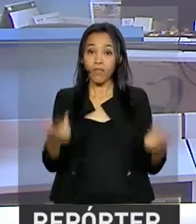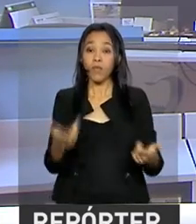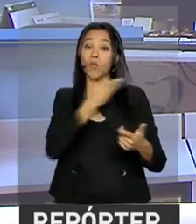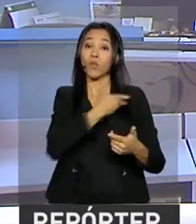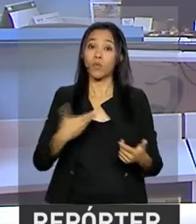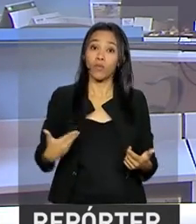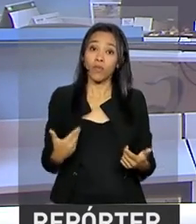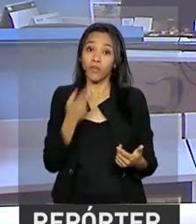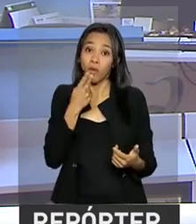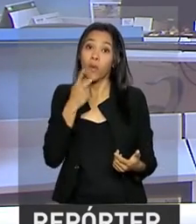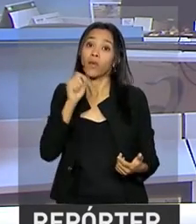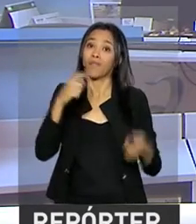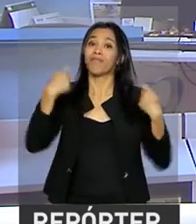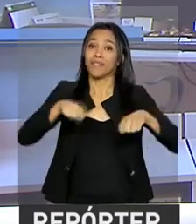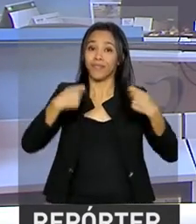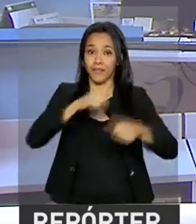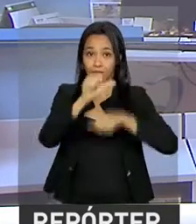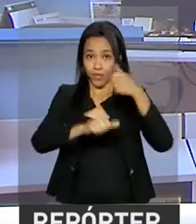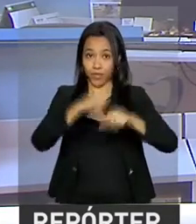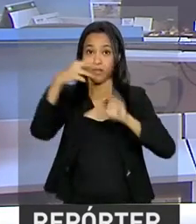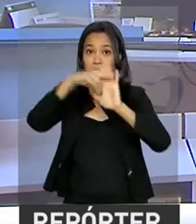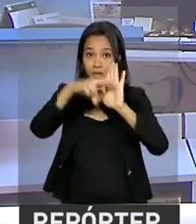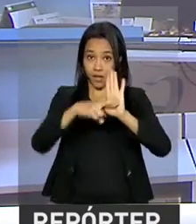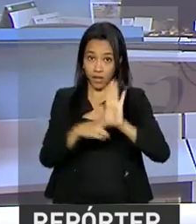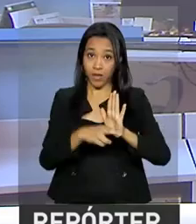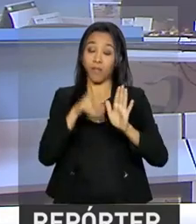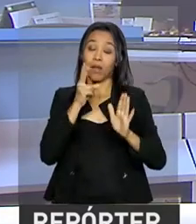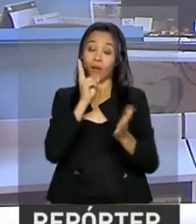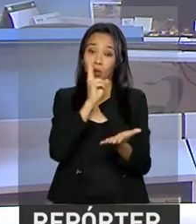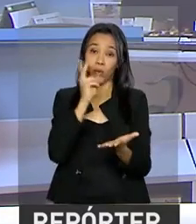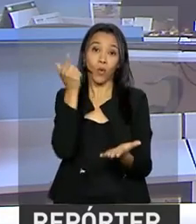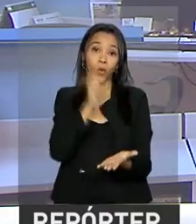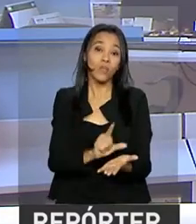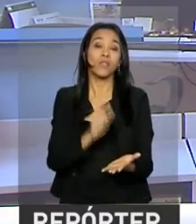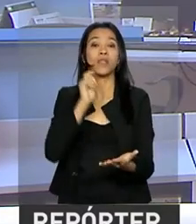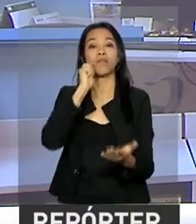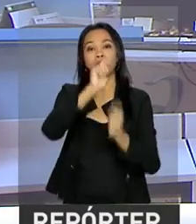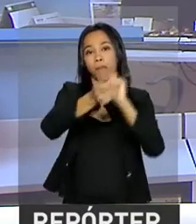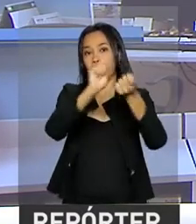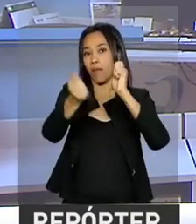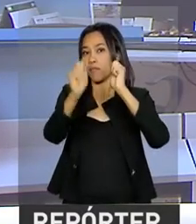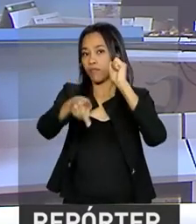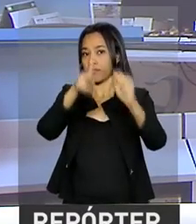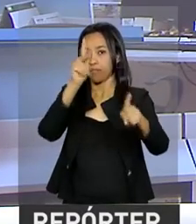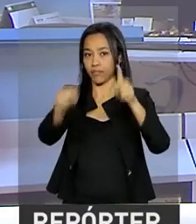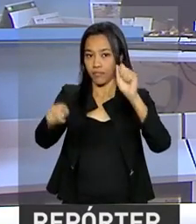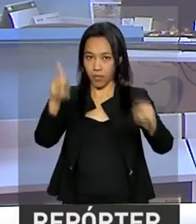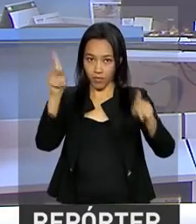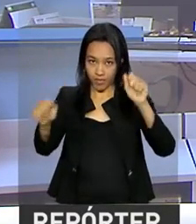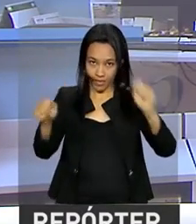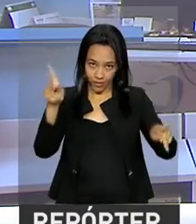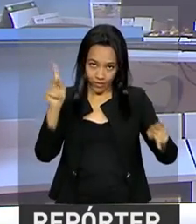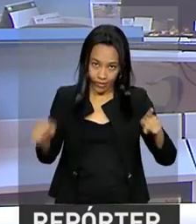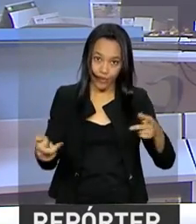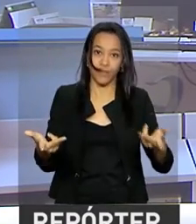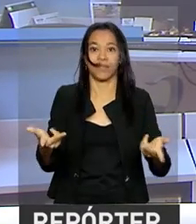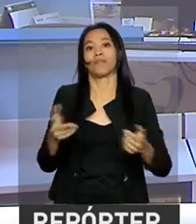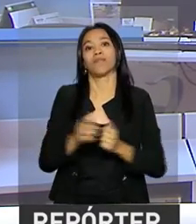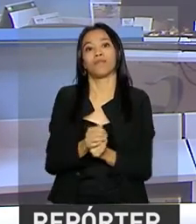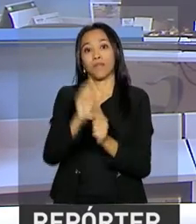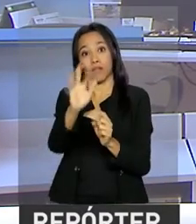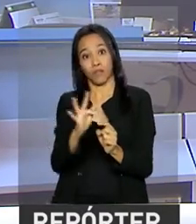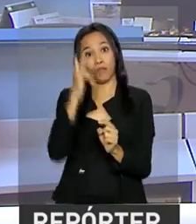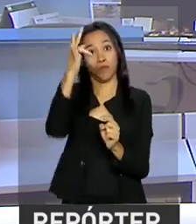é necessária para garantir a sustentabilidade das contas públicas e o pagamento de